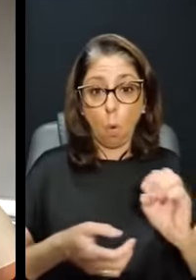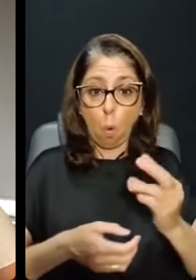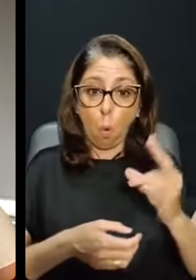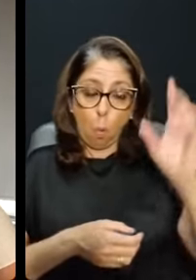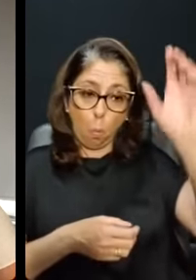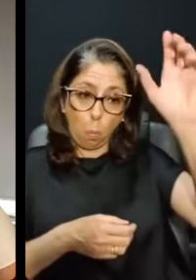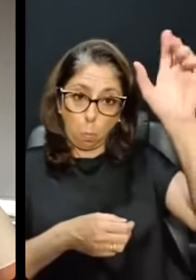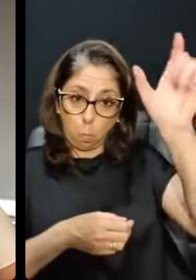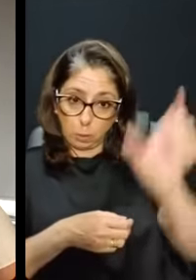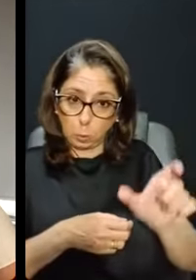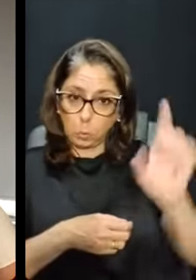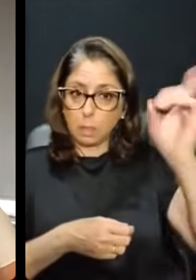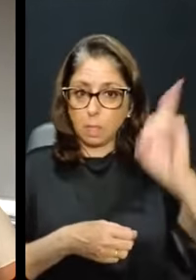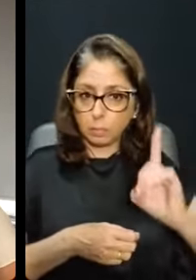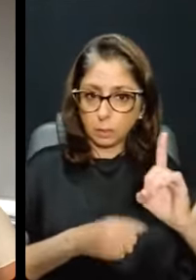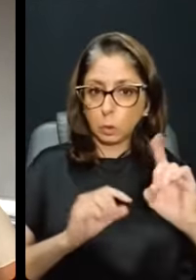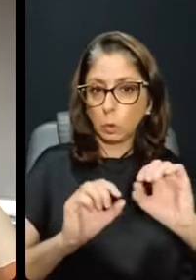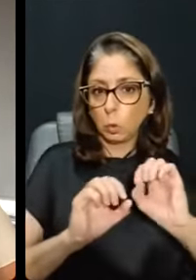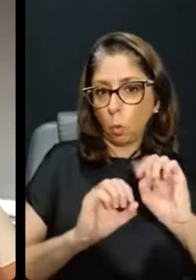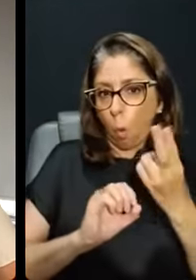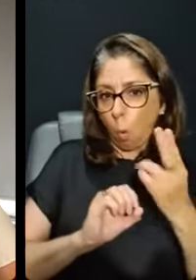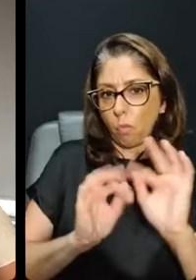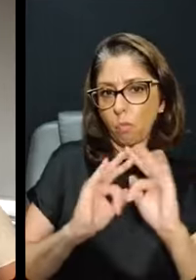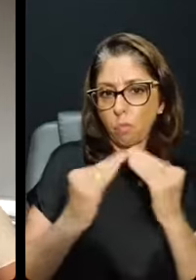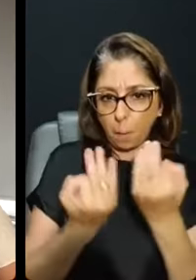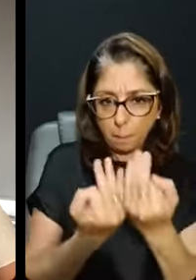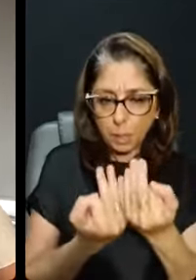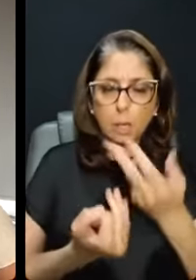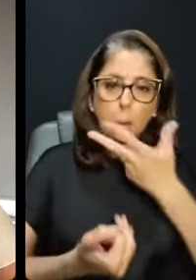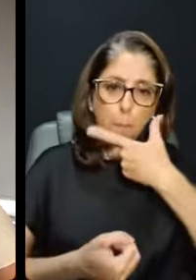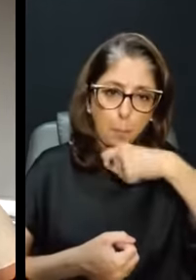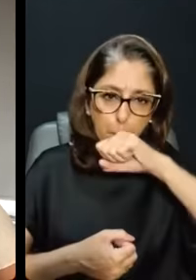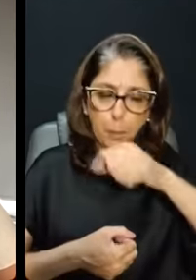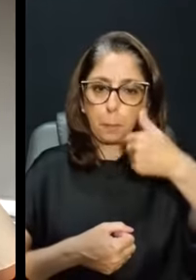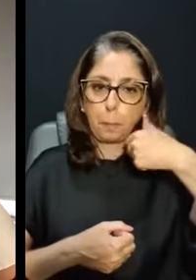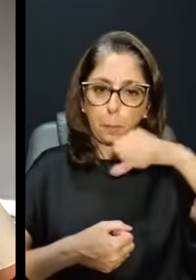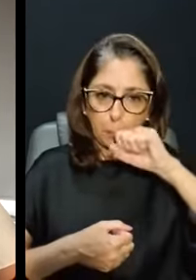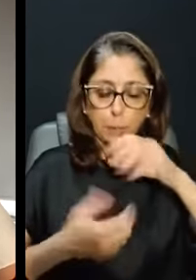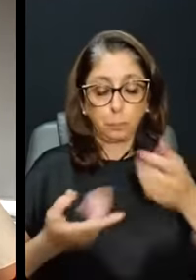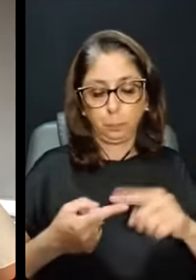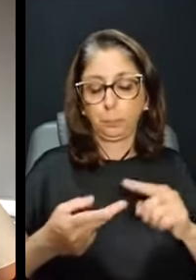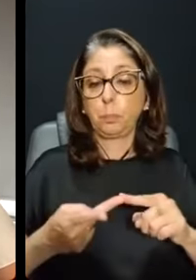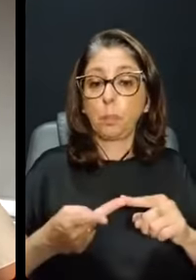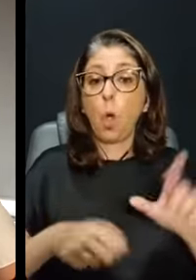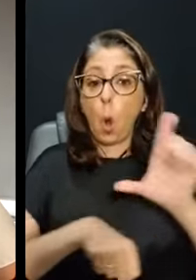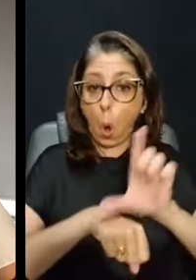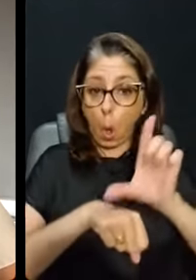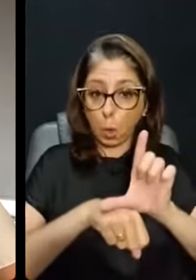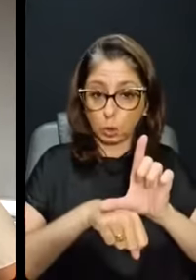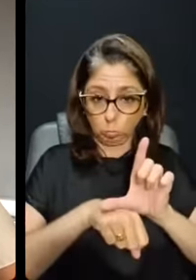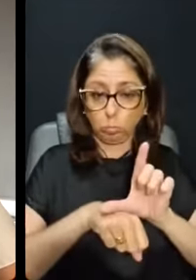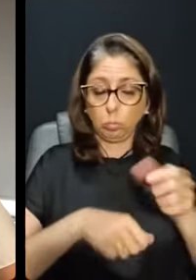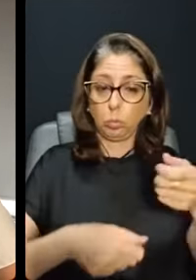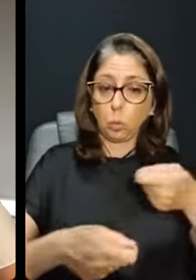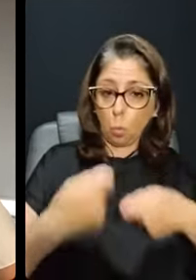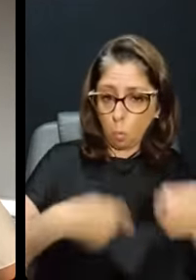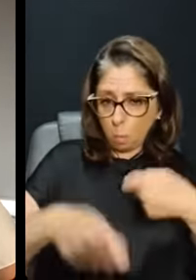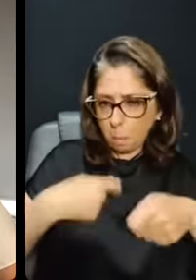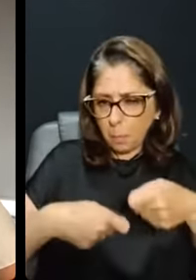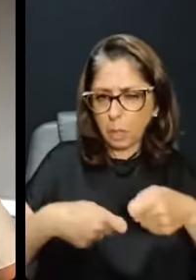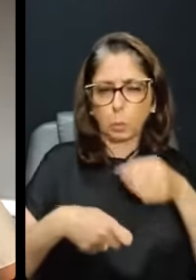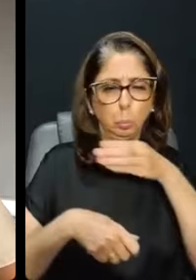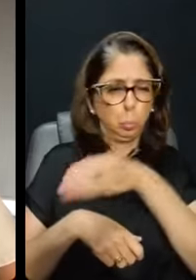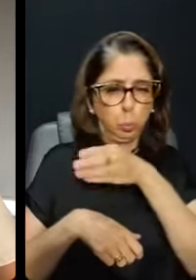atuar também em locais comerciais, que são comércios de forma geral,